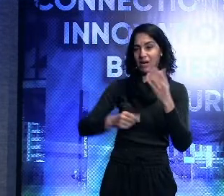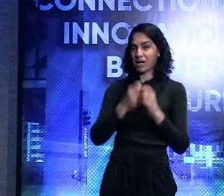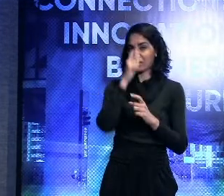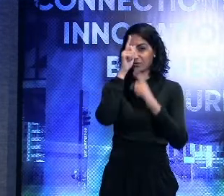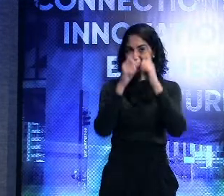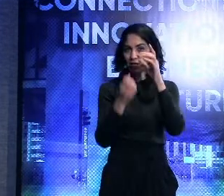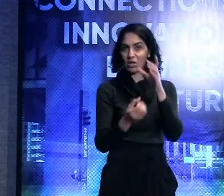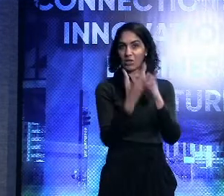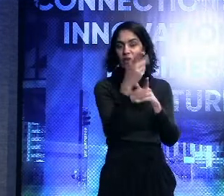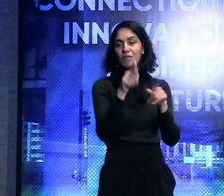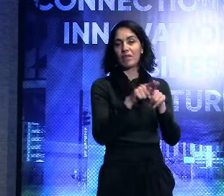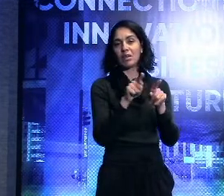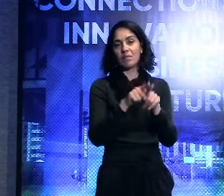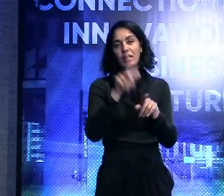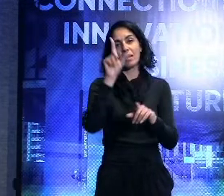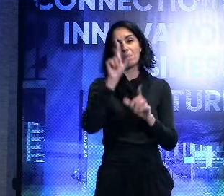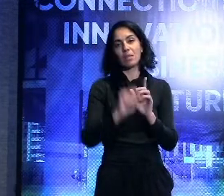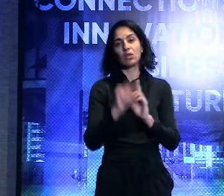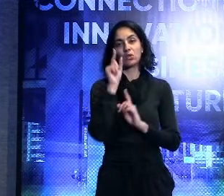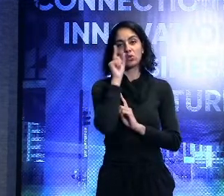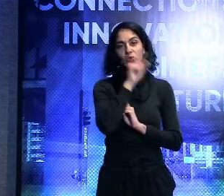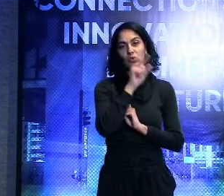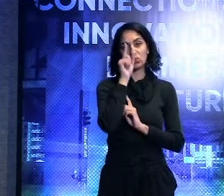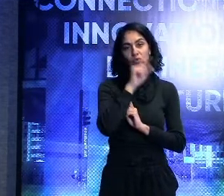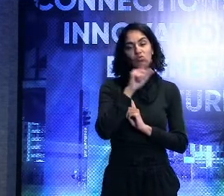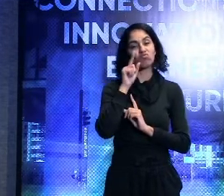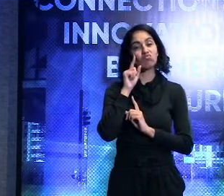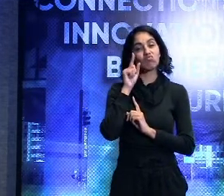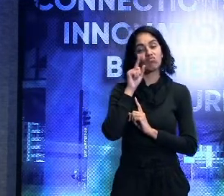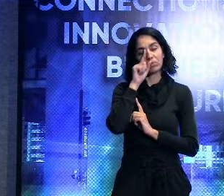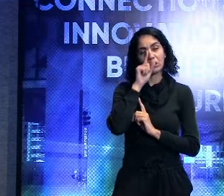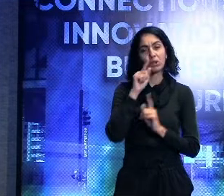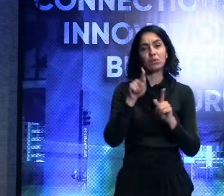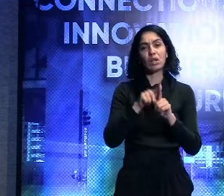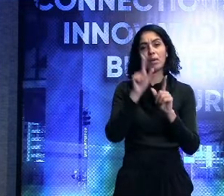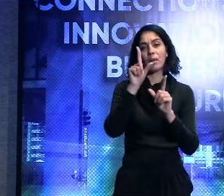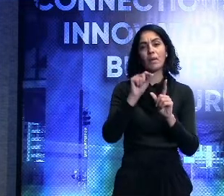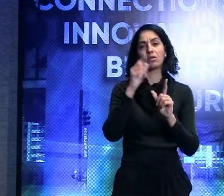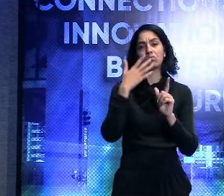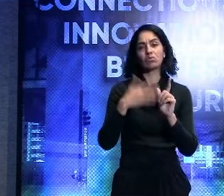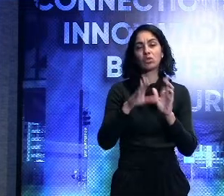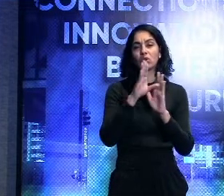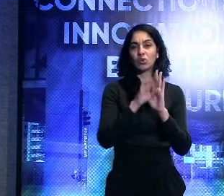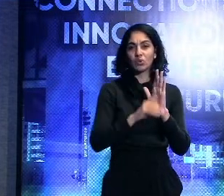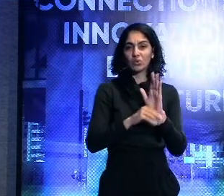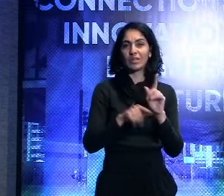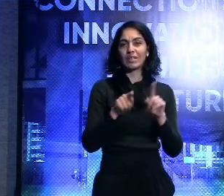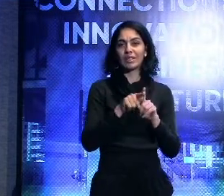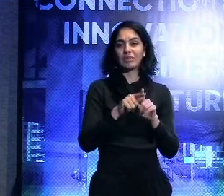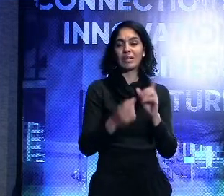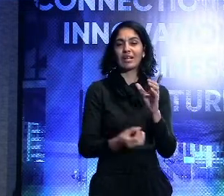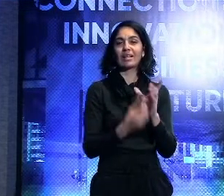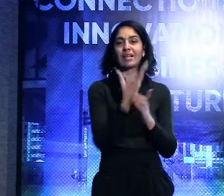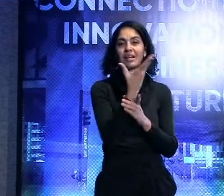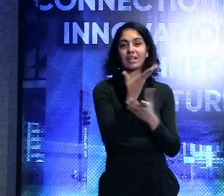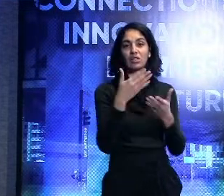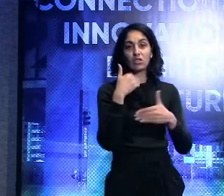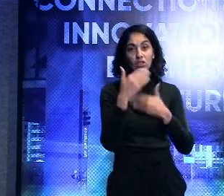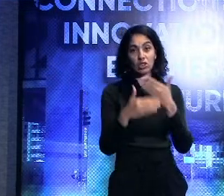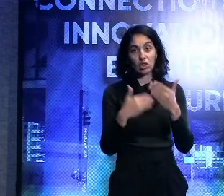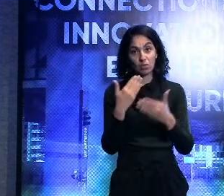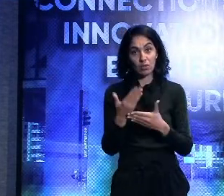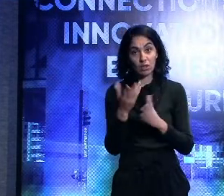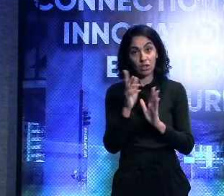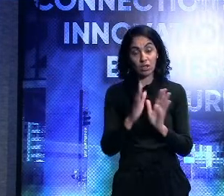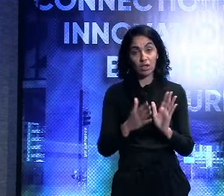tem menos riscos e menos custo. E aí, a gente até estava conversando, eu e a Bia, até na criação desse processo, né, dessa